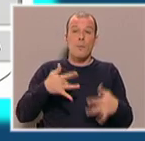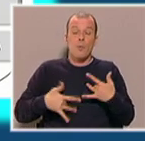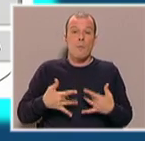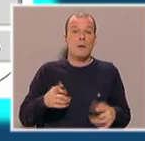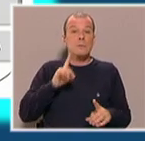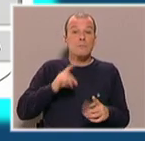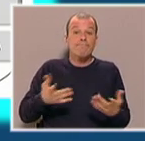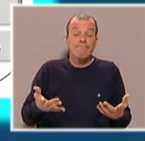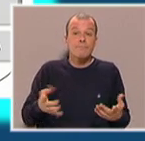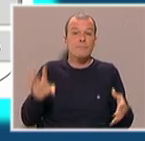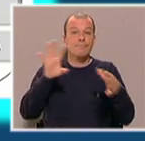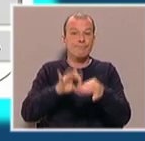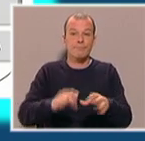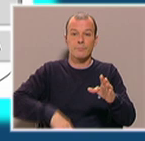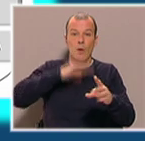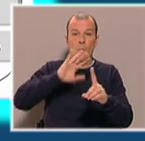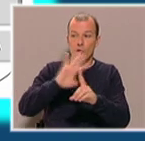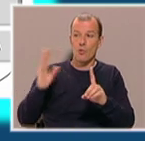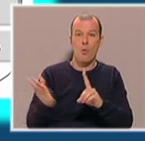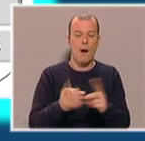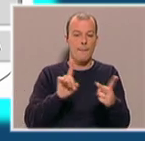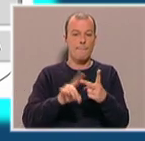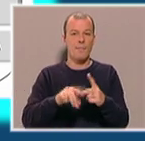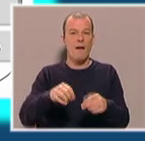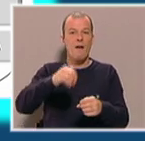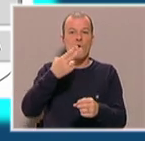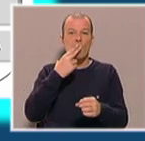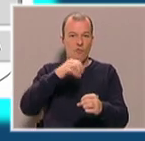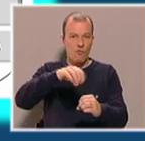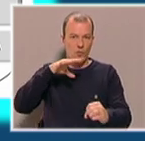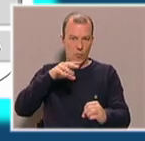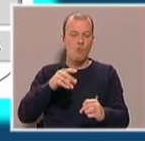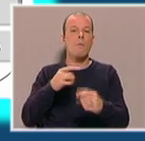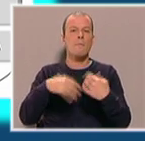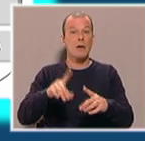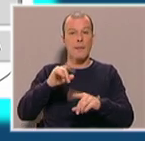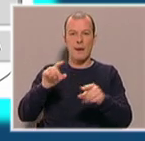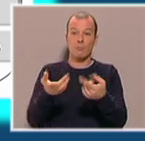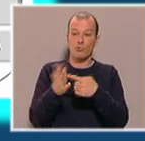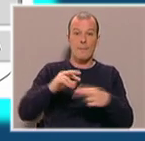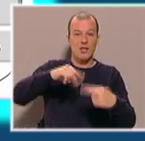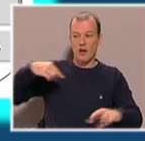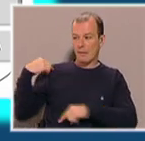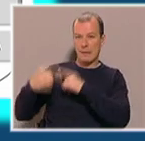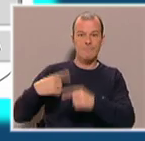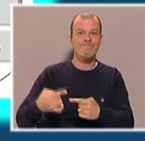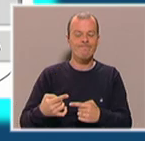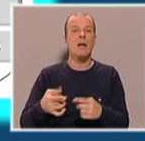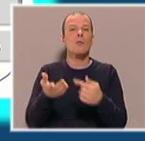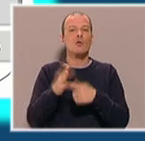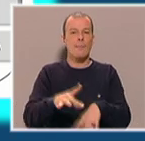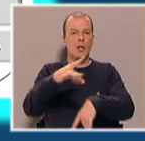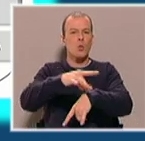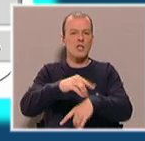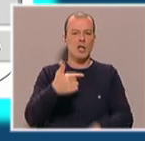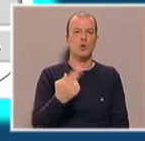estão relacionadas com a poluição atmosférica, a exposição ao fumo do tabaco, mas também causas hereditárias, genéticas. A tuberculose, vocês já viram na